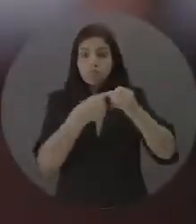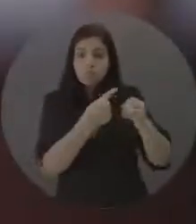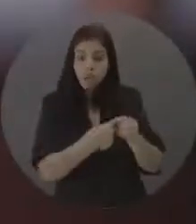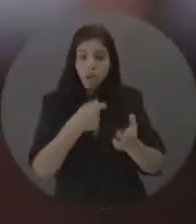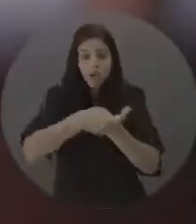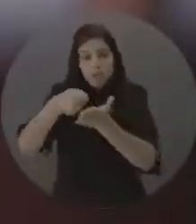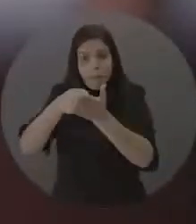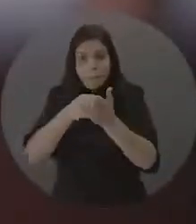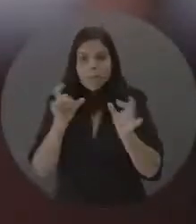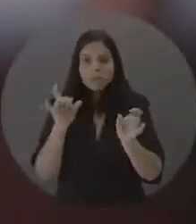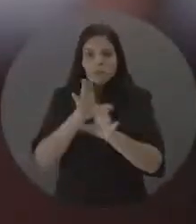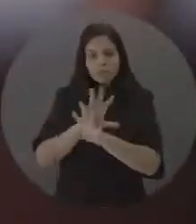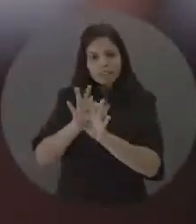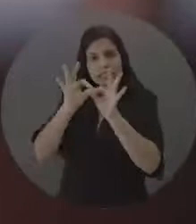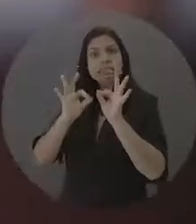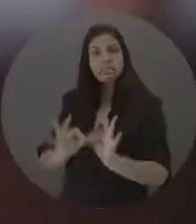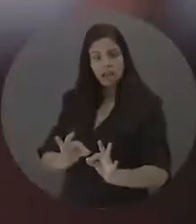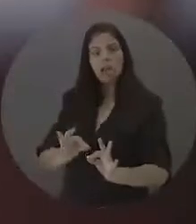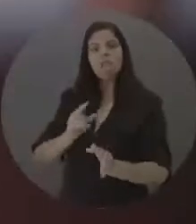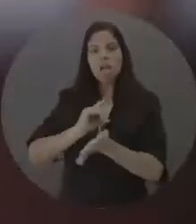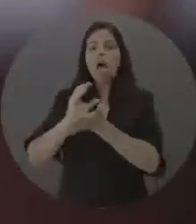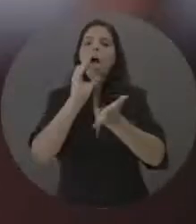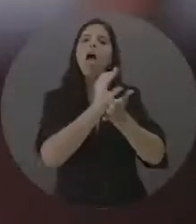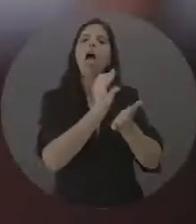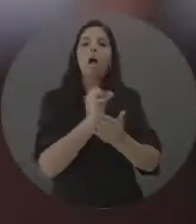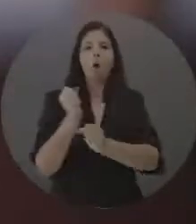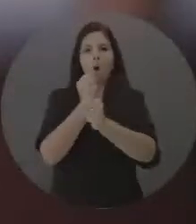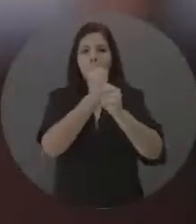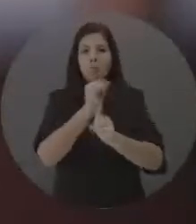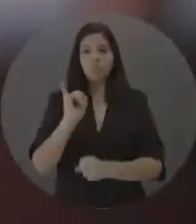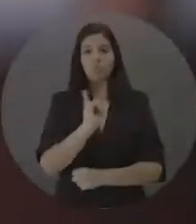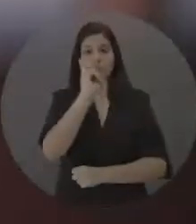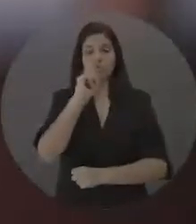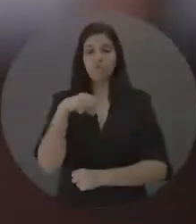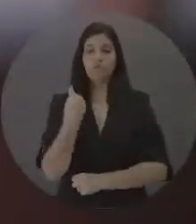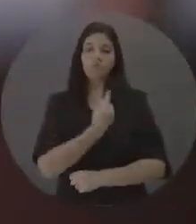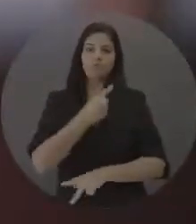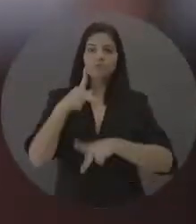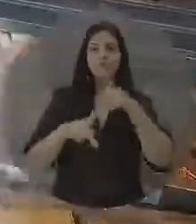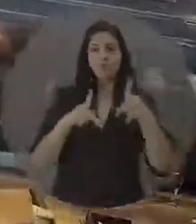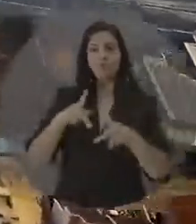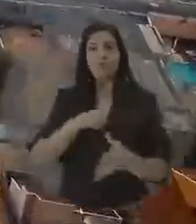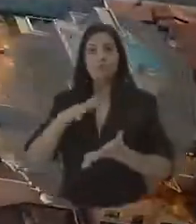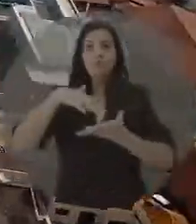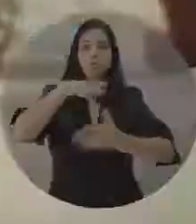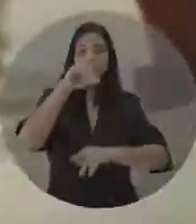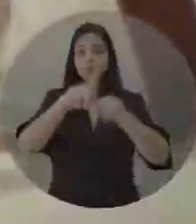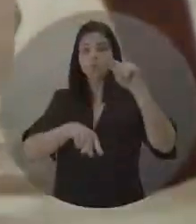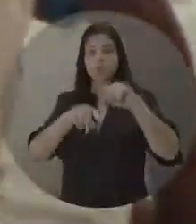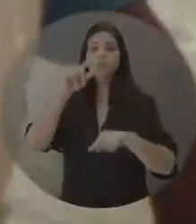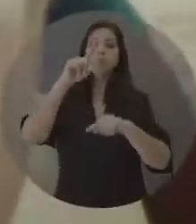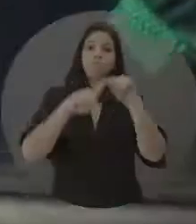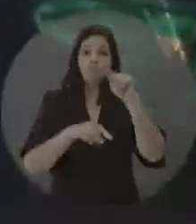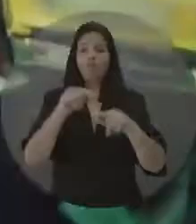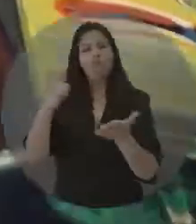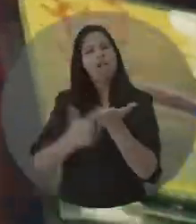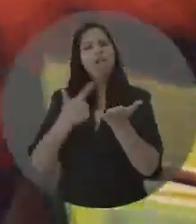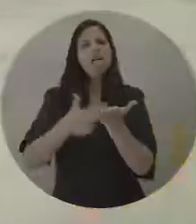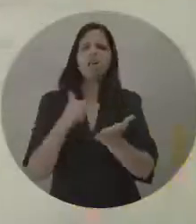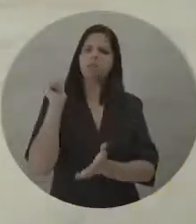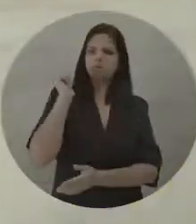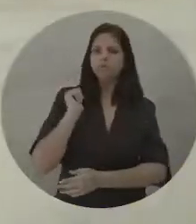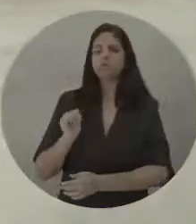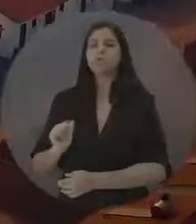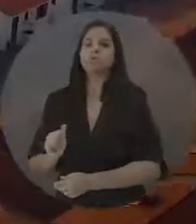nossa cidade tem as contas em dia e capacidade de investir nas obras que importam para nossa gente. Fez o kit escolar, gurizada, tem tênis, tem